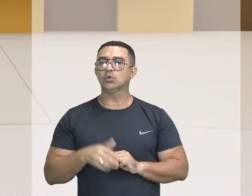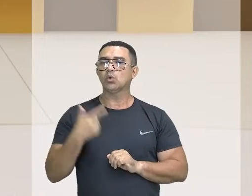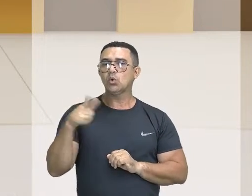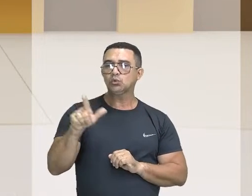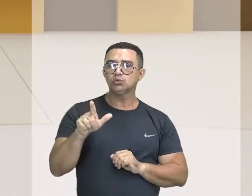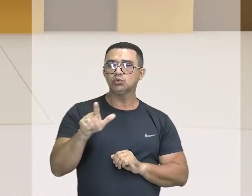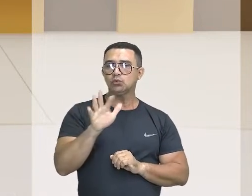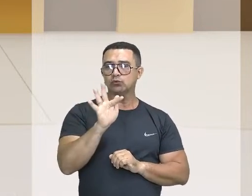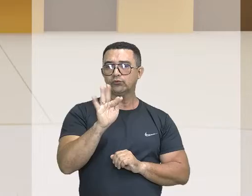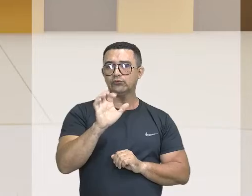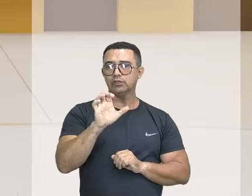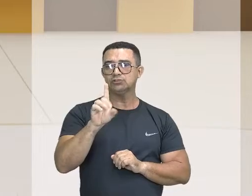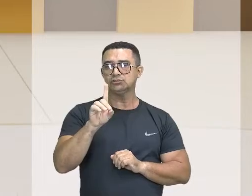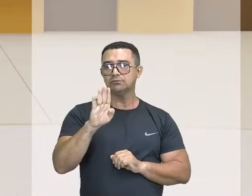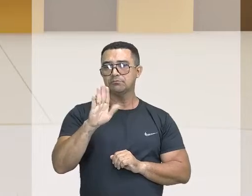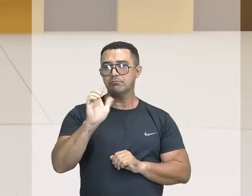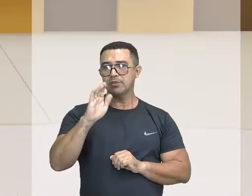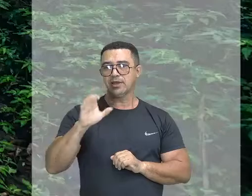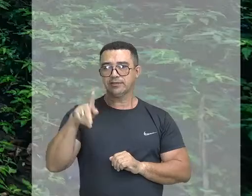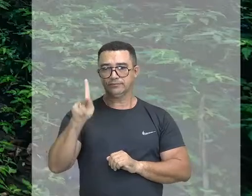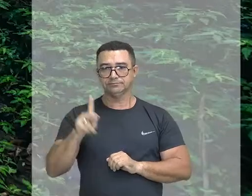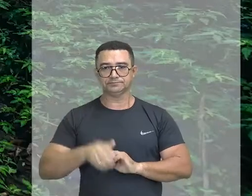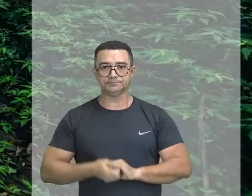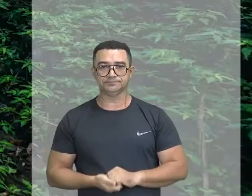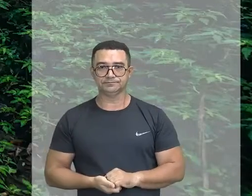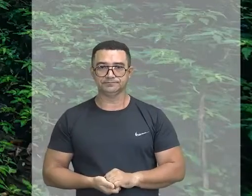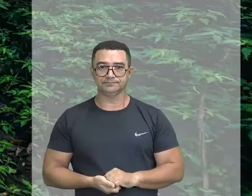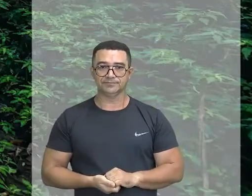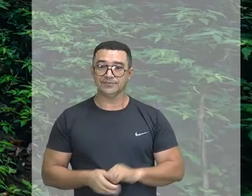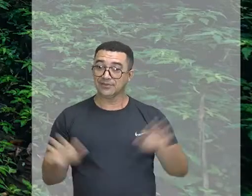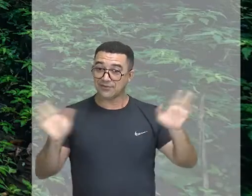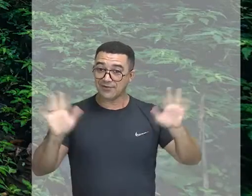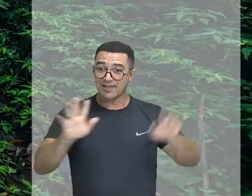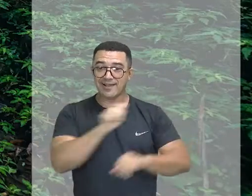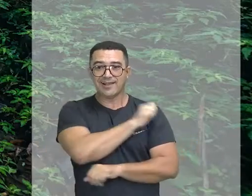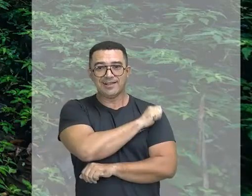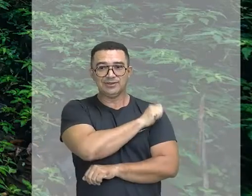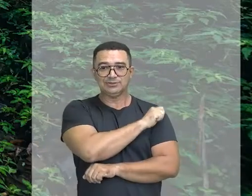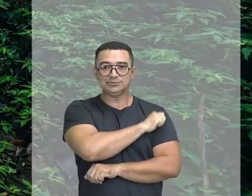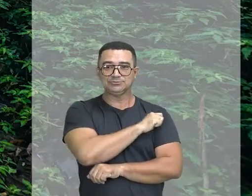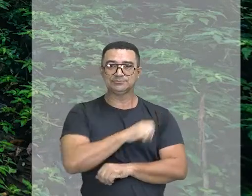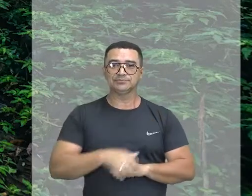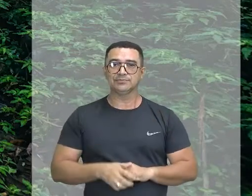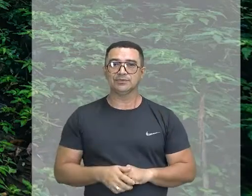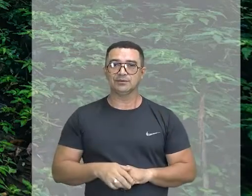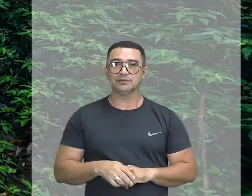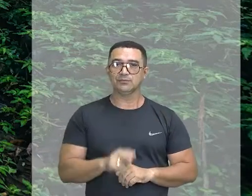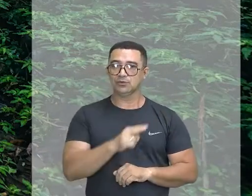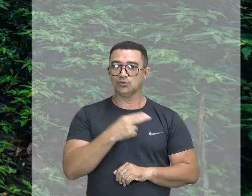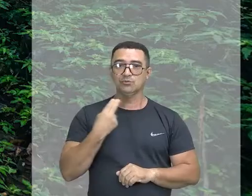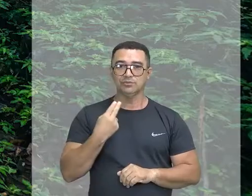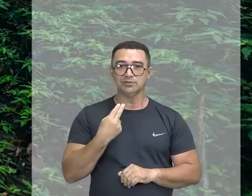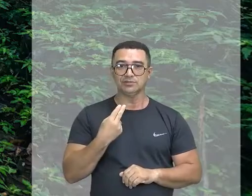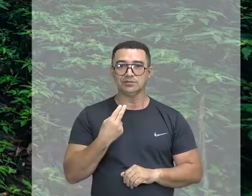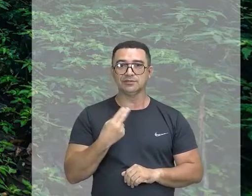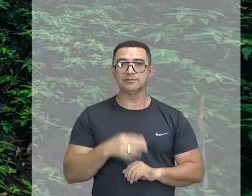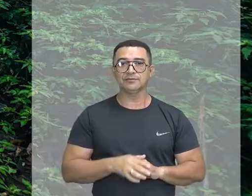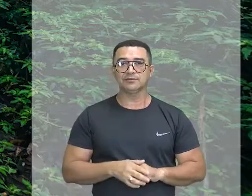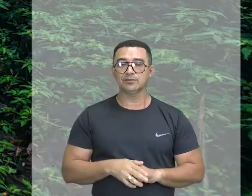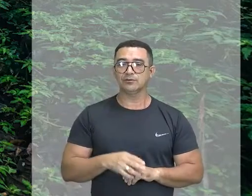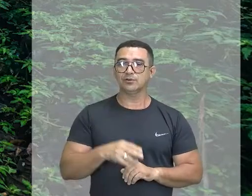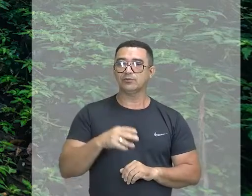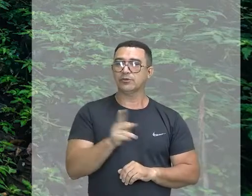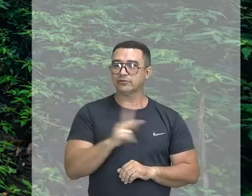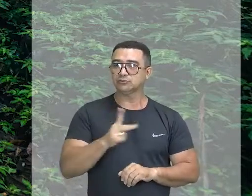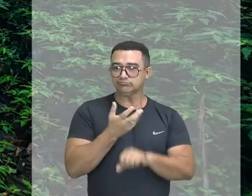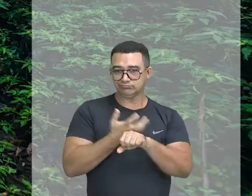é a floresta, para vocês. Olha só. Olá, alunos da segunda série do ensino médio. Eu me chamo Ilbson do Nascimento, eu sou professor do